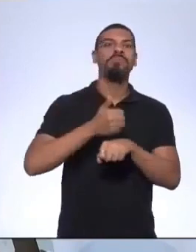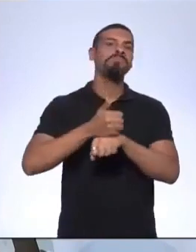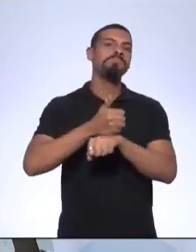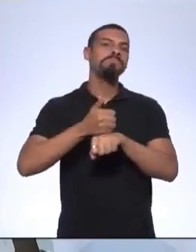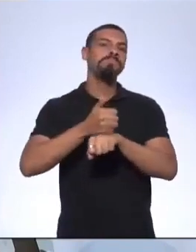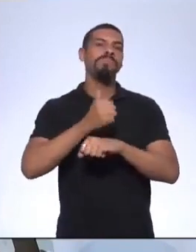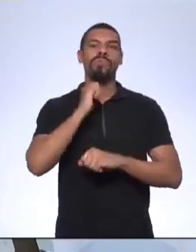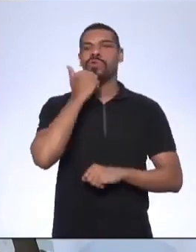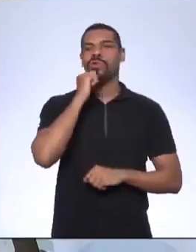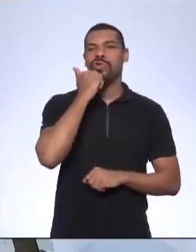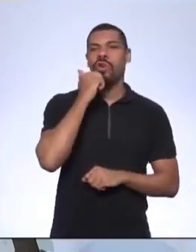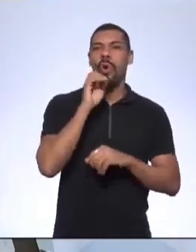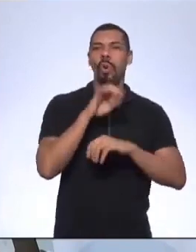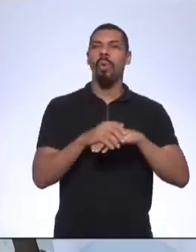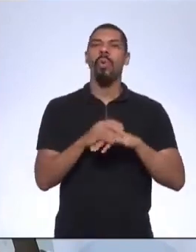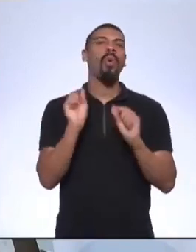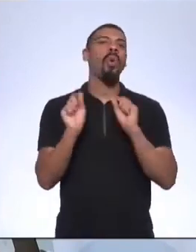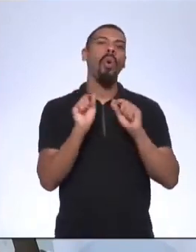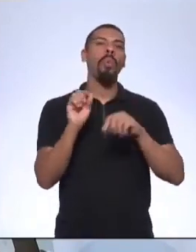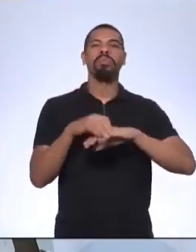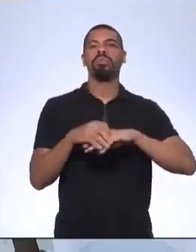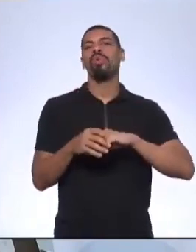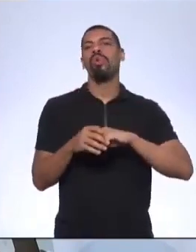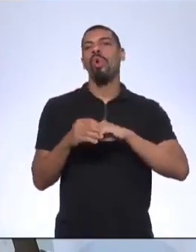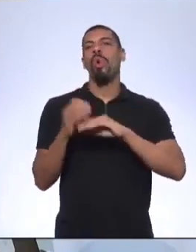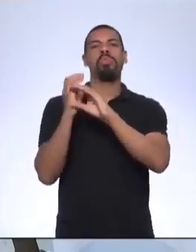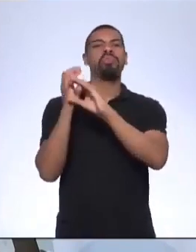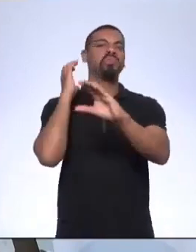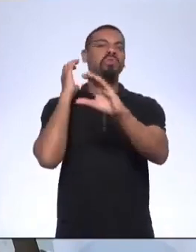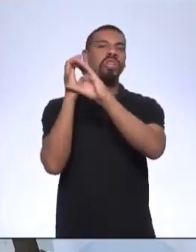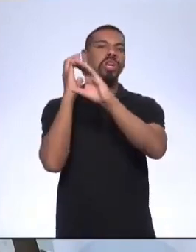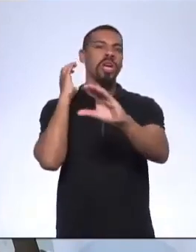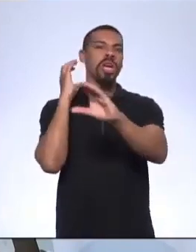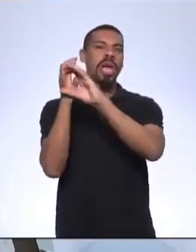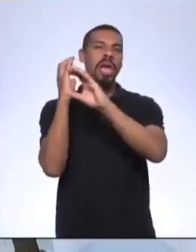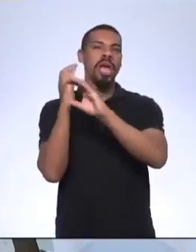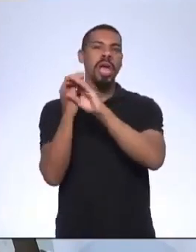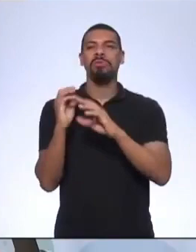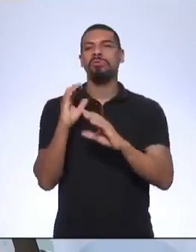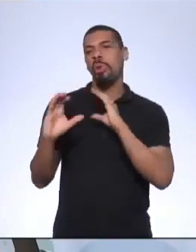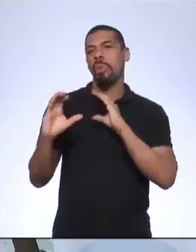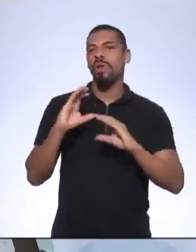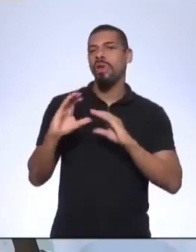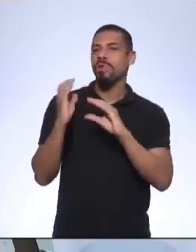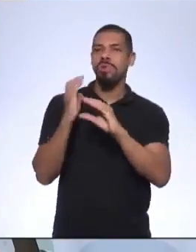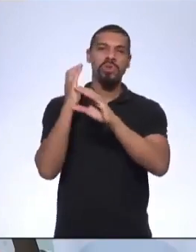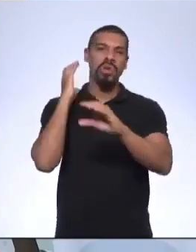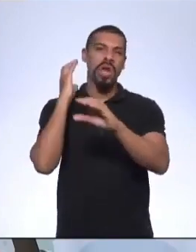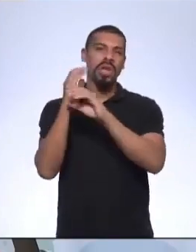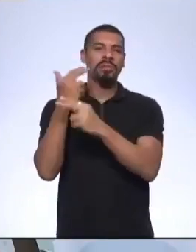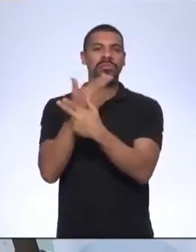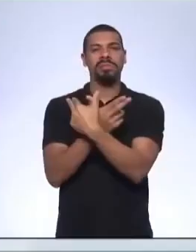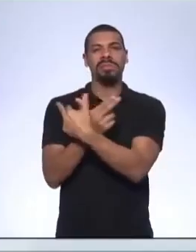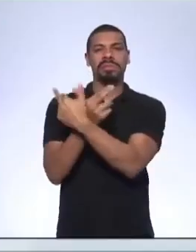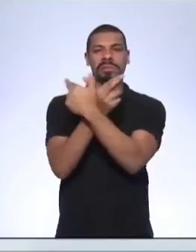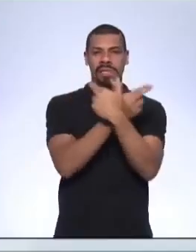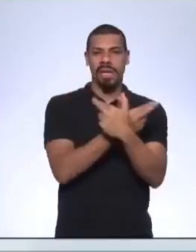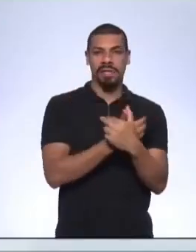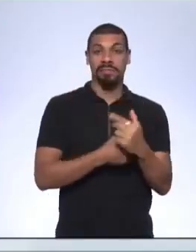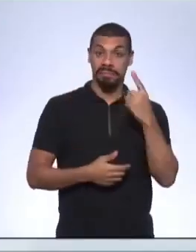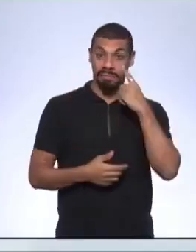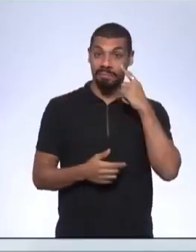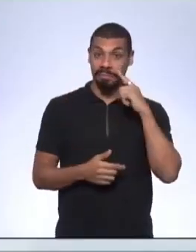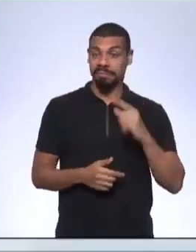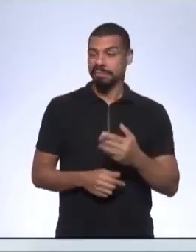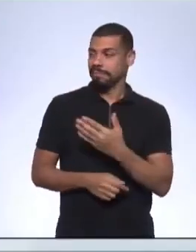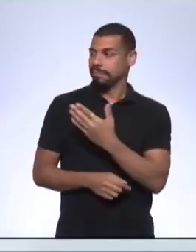um engenheiro de satélites, você é um engenheiro de telecomunicações. Legal. Vamos passar o gráfico para vocês darem uma olhadinha, alunos.